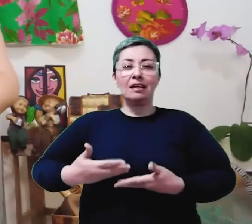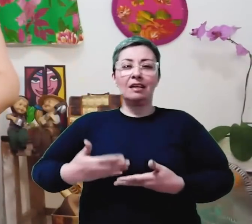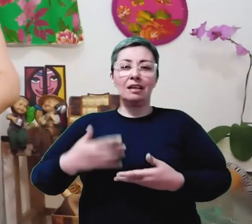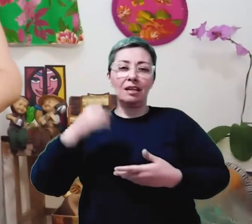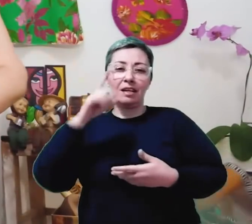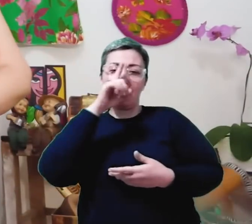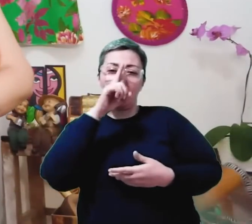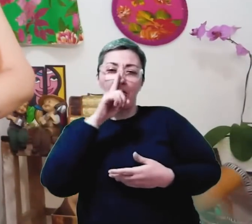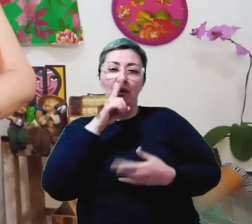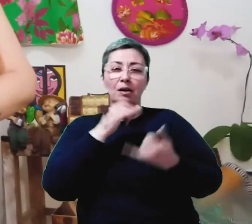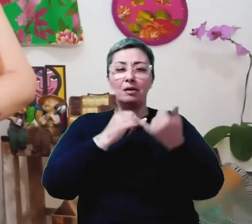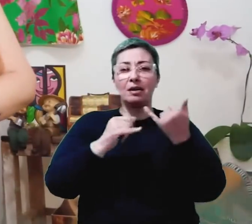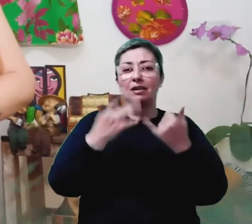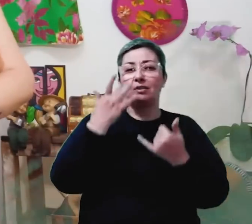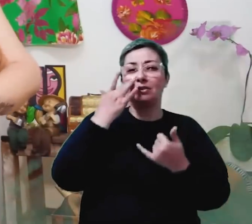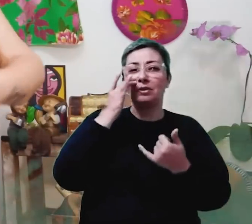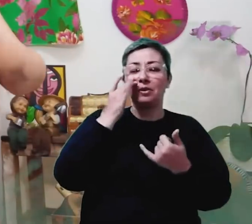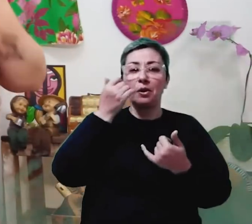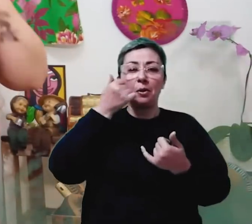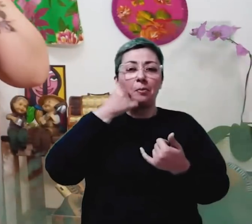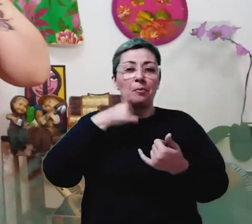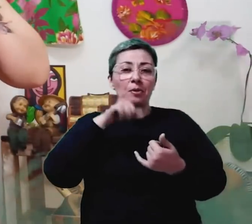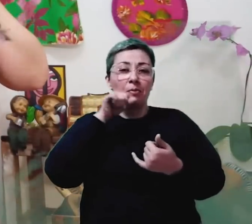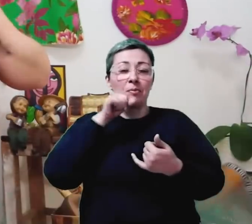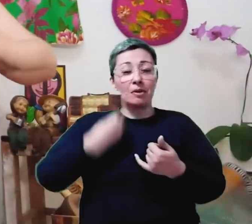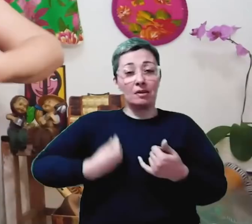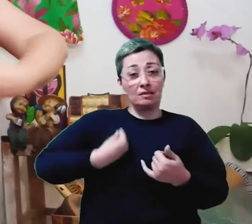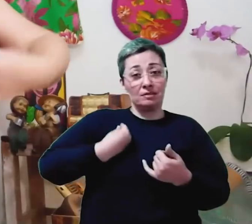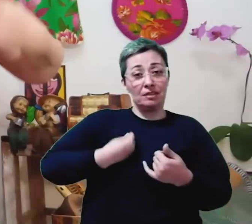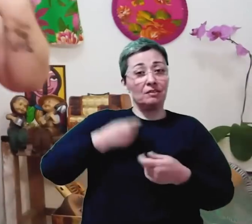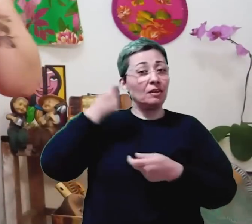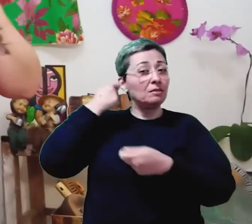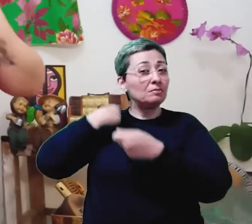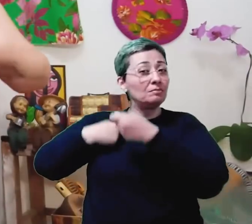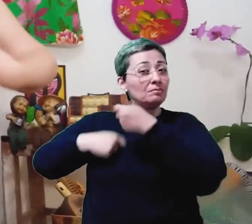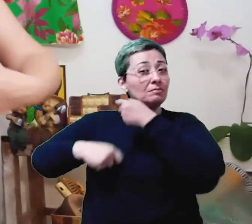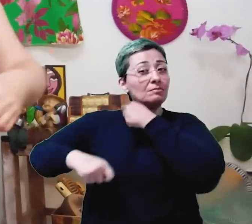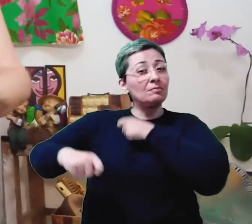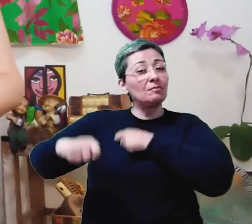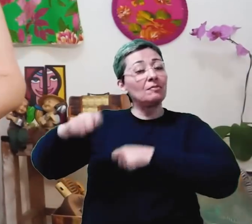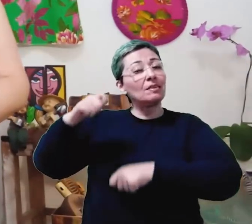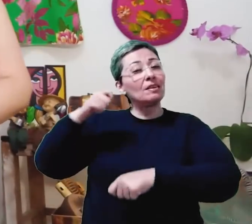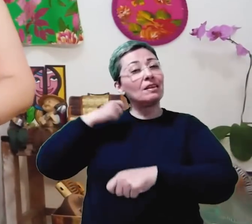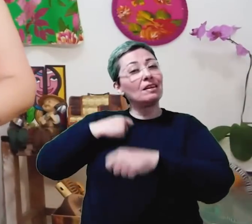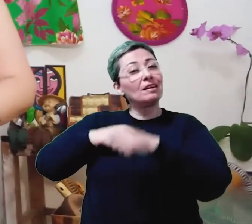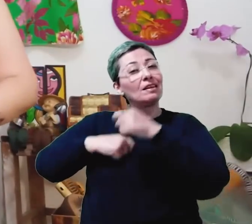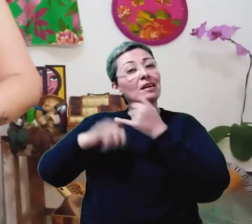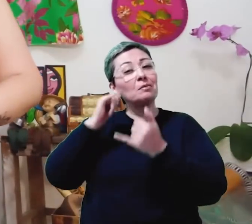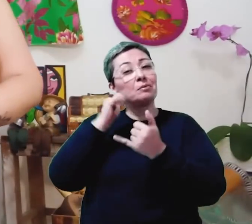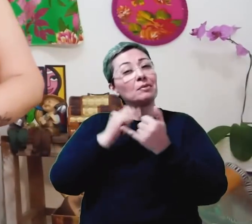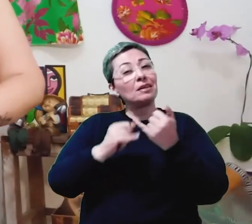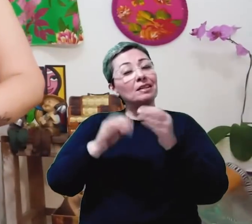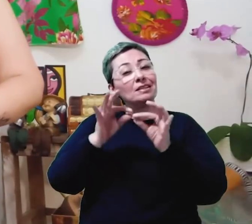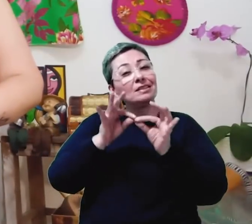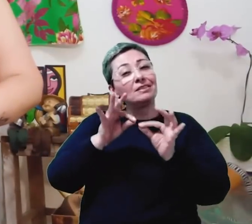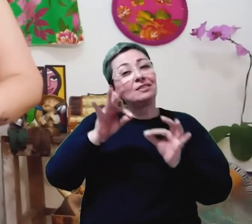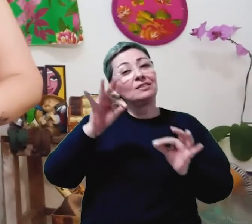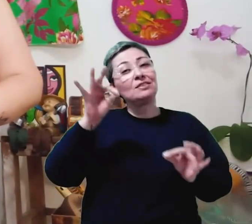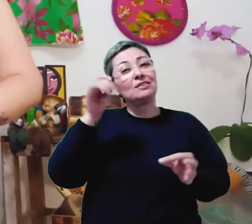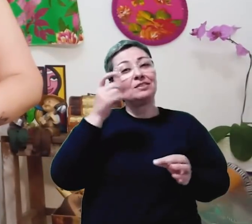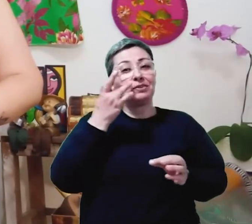ouro. Sua mãe em vida penteava os cabelos da menina como se realmente fossem fios de